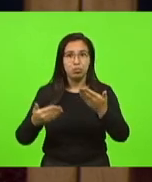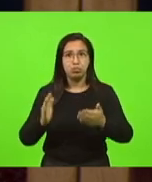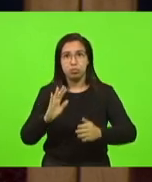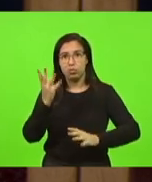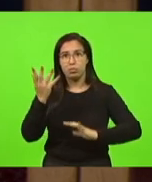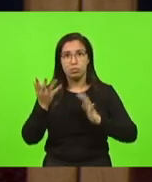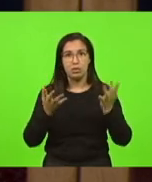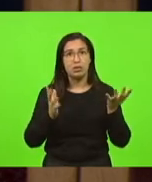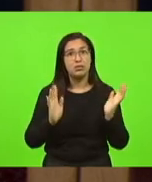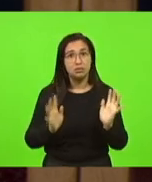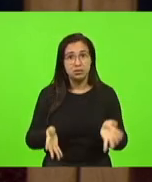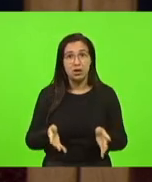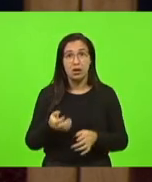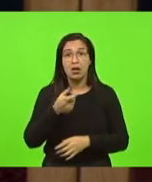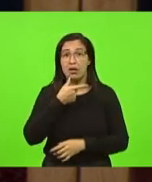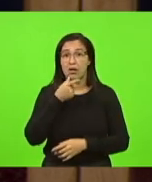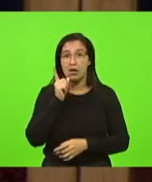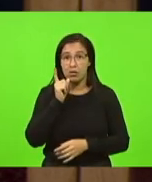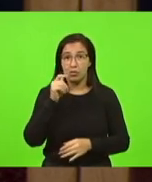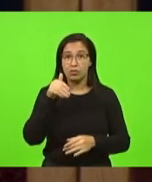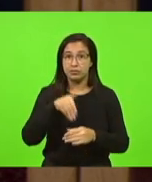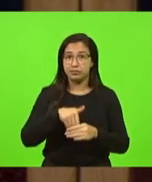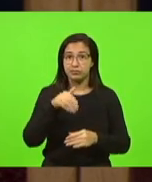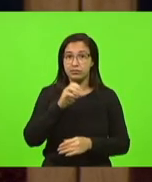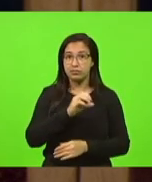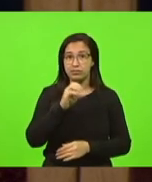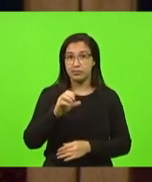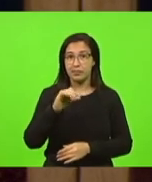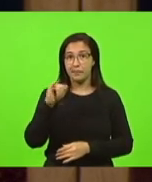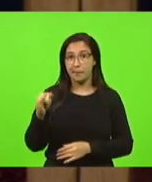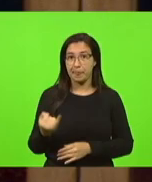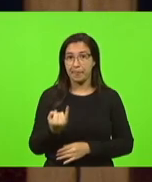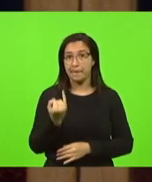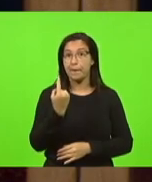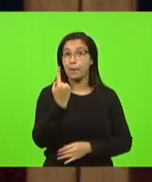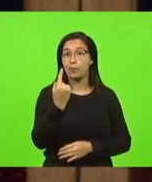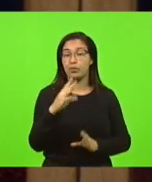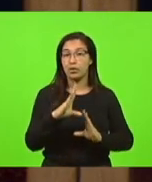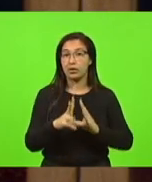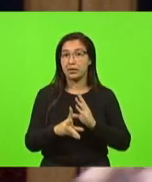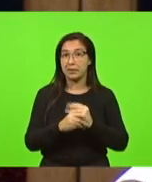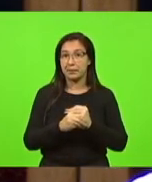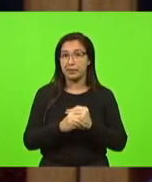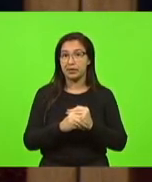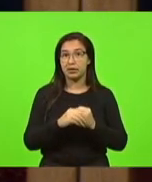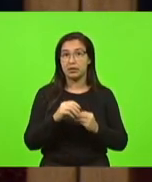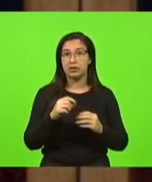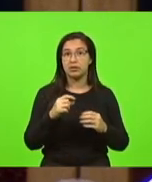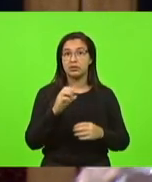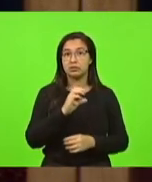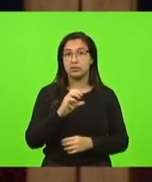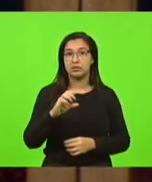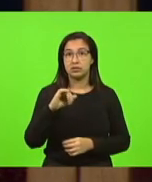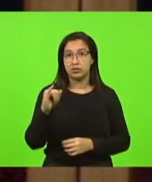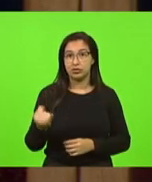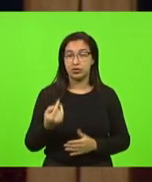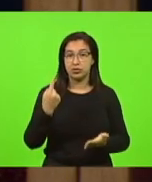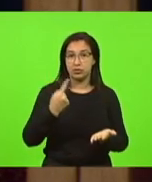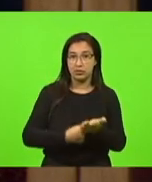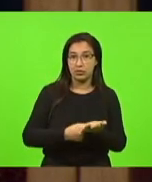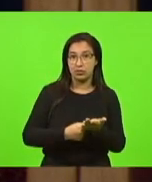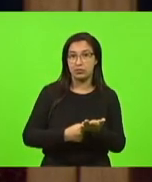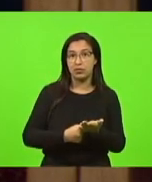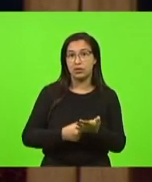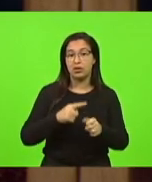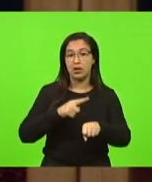2, 3 meses atrás. Ontem a gente votou na CCJ uma emenda, a CCJ estava marcada para as 4 horas e